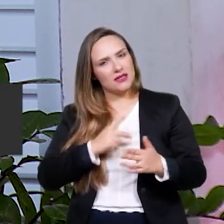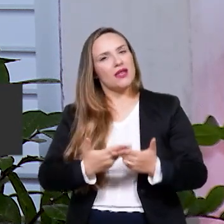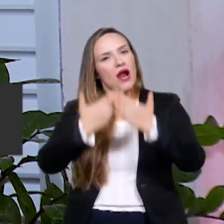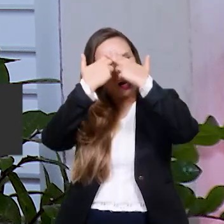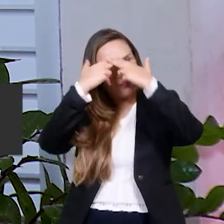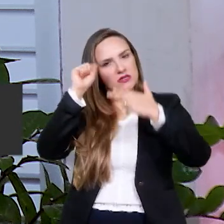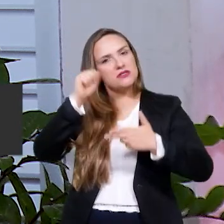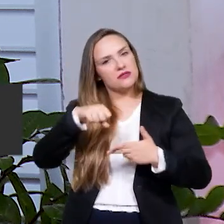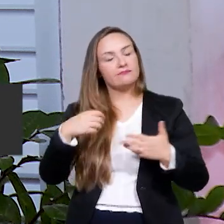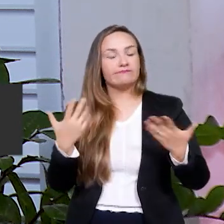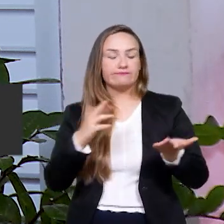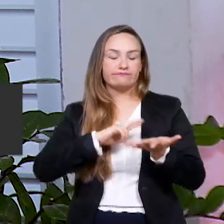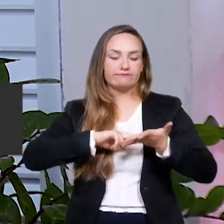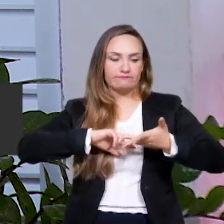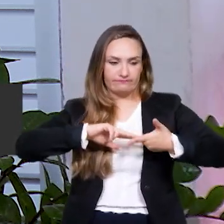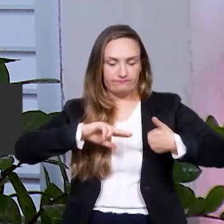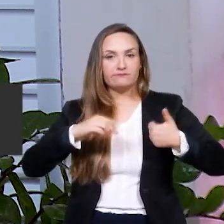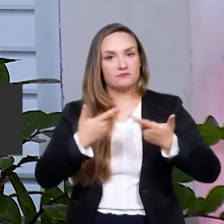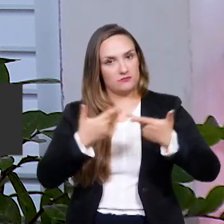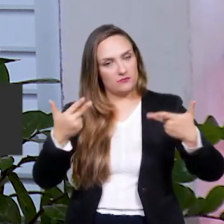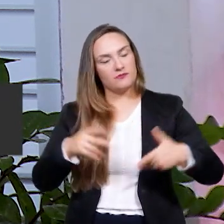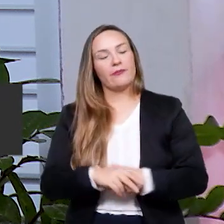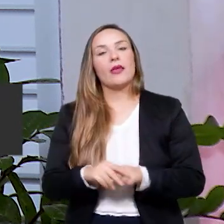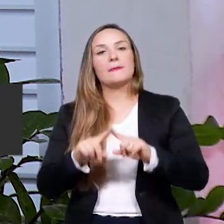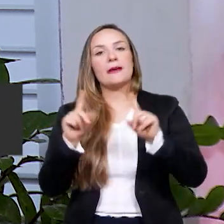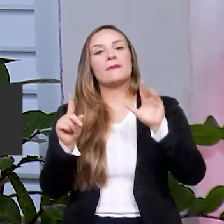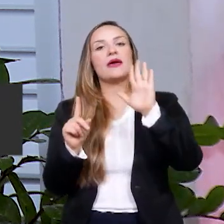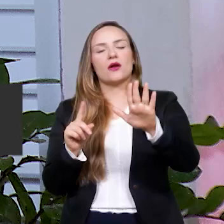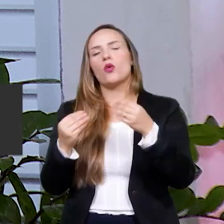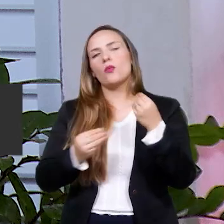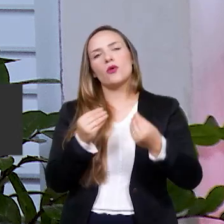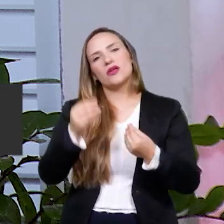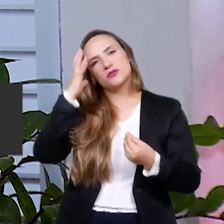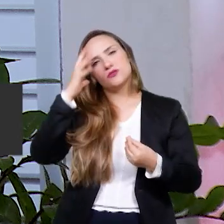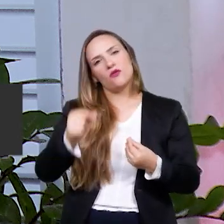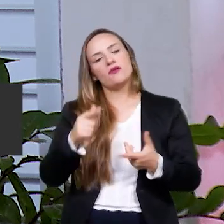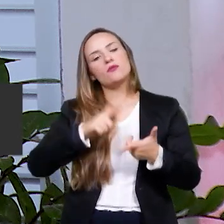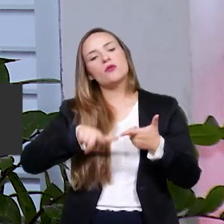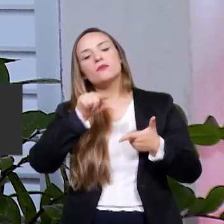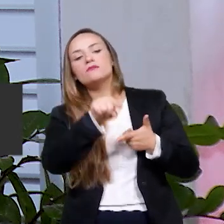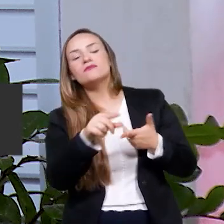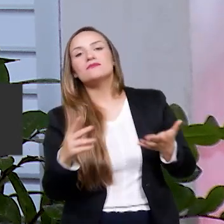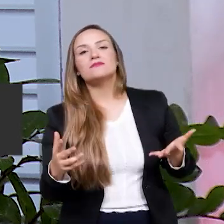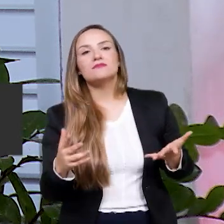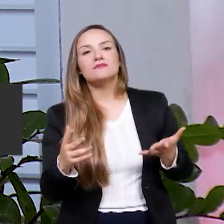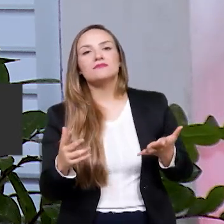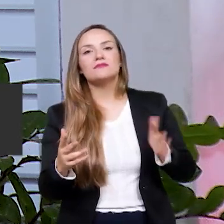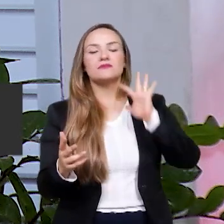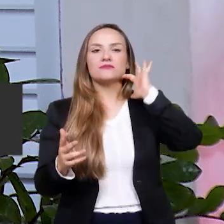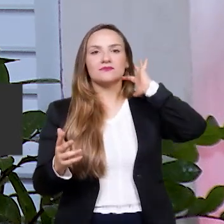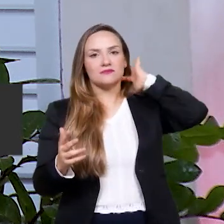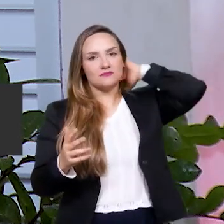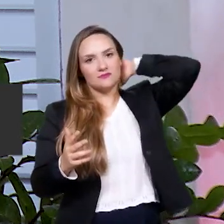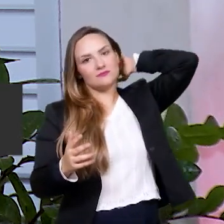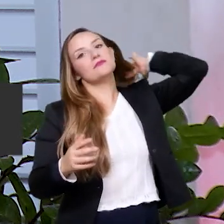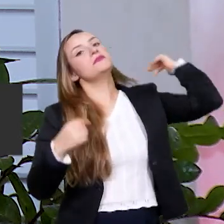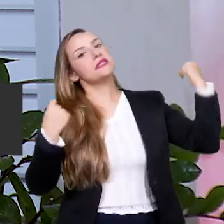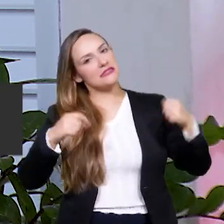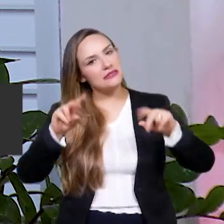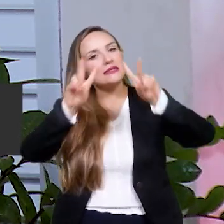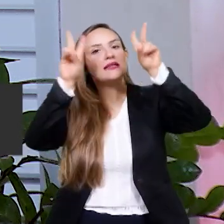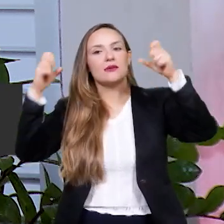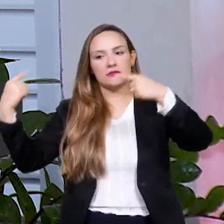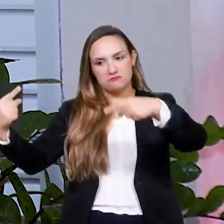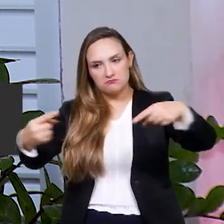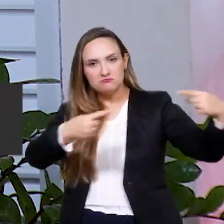consequências, trauma, enfim. Mas você não resolve um problema como esse se você não discutir